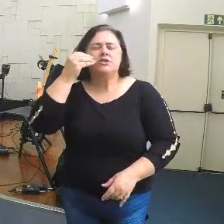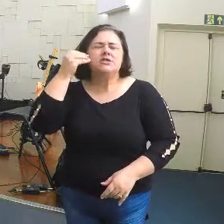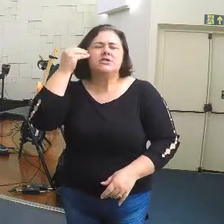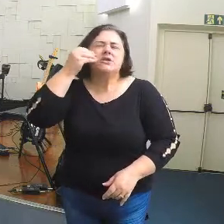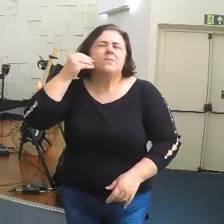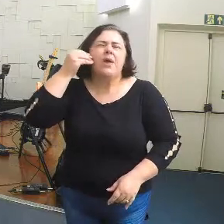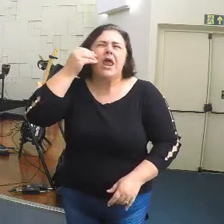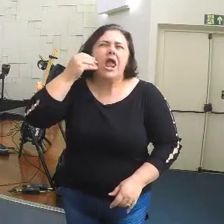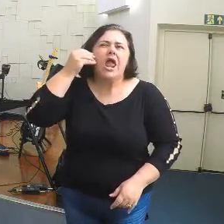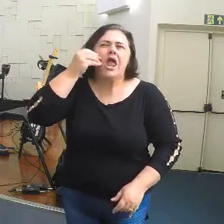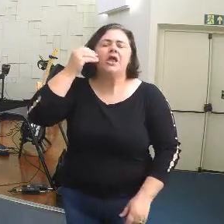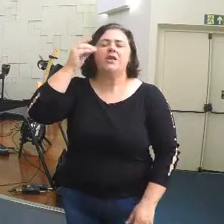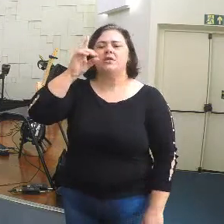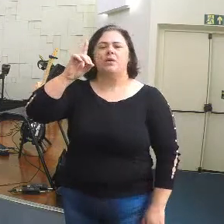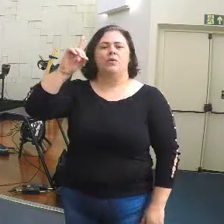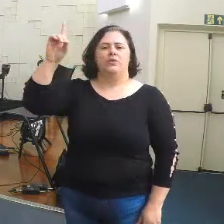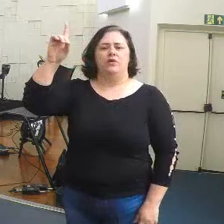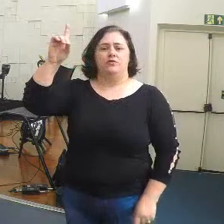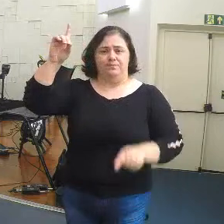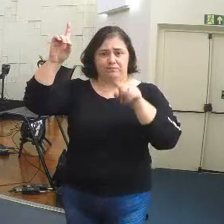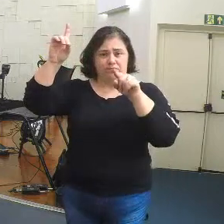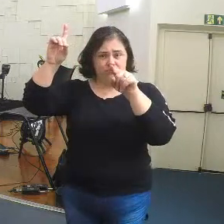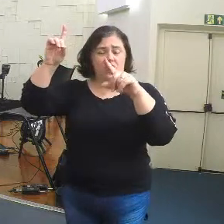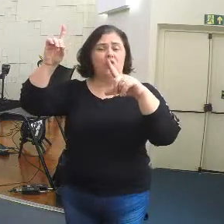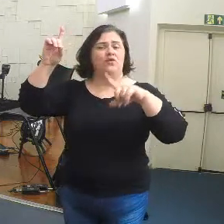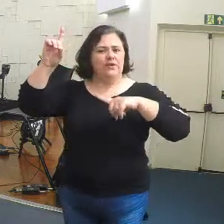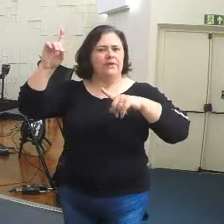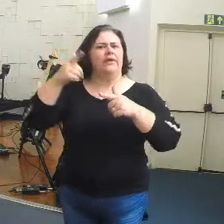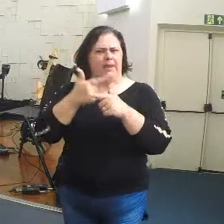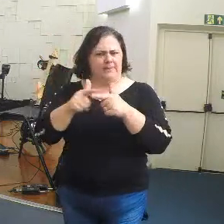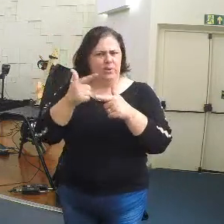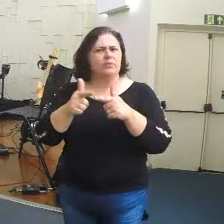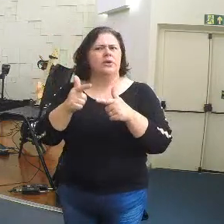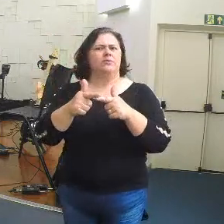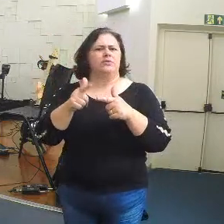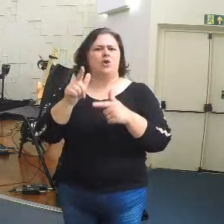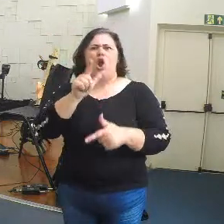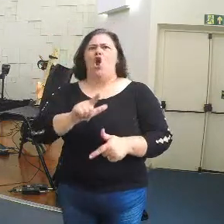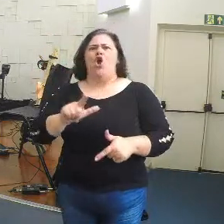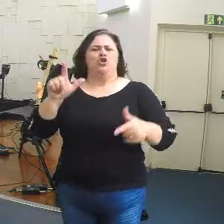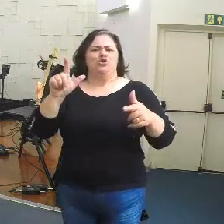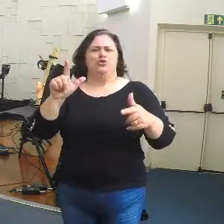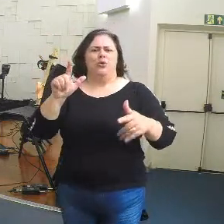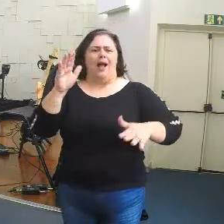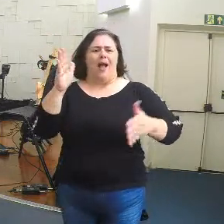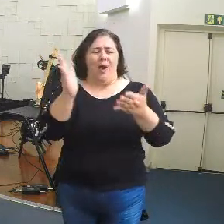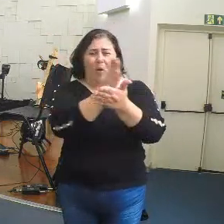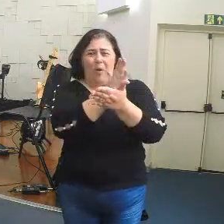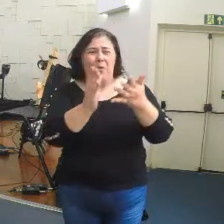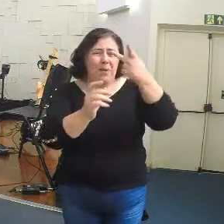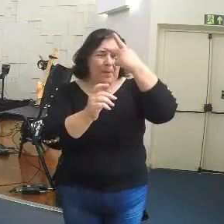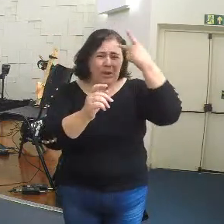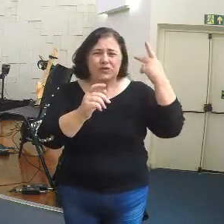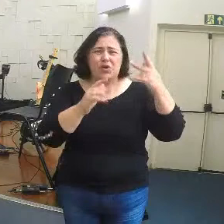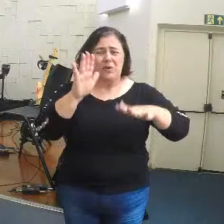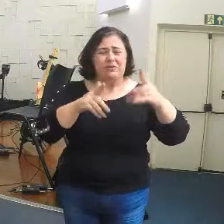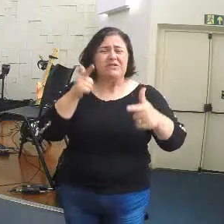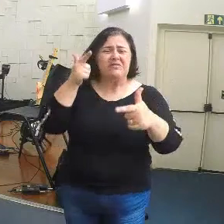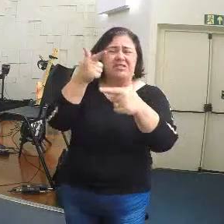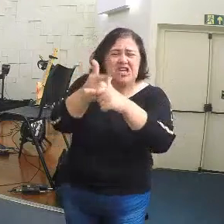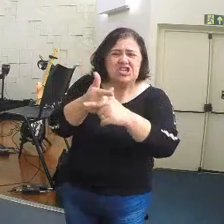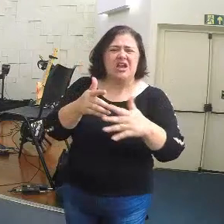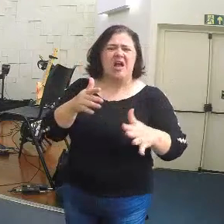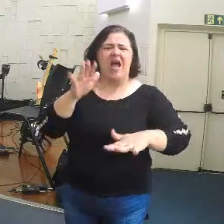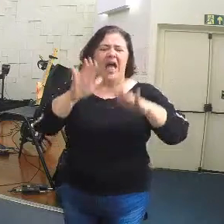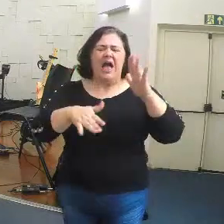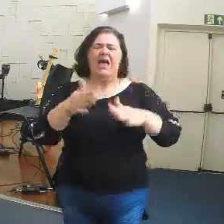controle. Você vai correr riscos. Você não sabe o que vai ouvir. Você não sabe como vai ser tratado, se vai receber uma porta